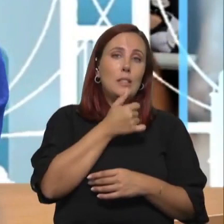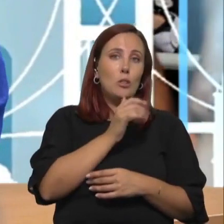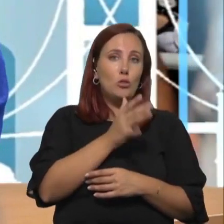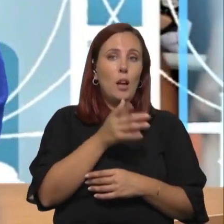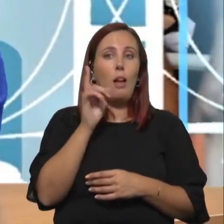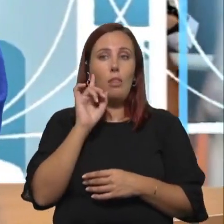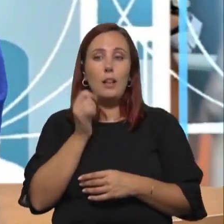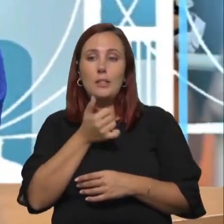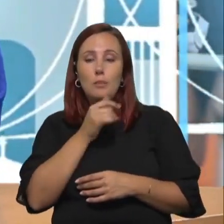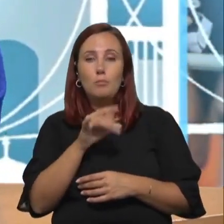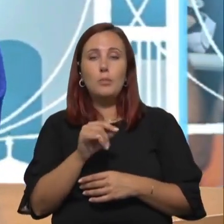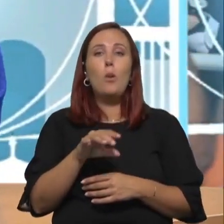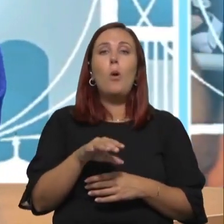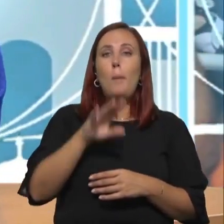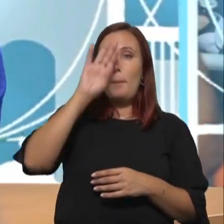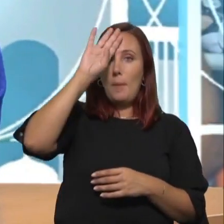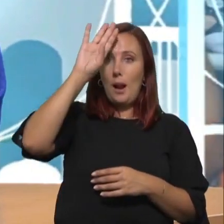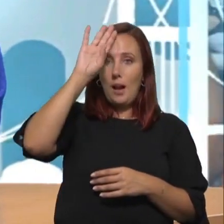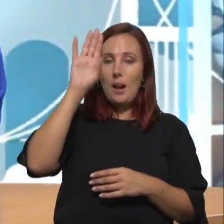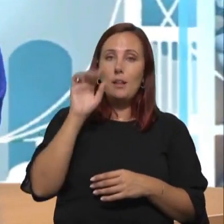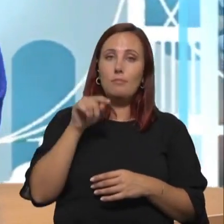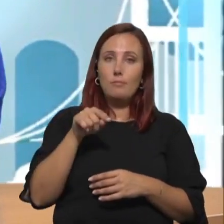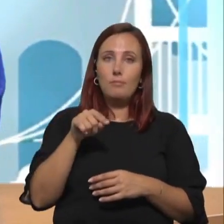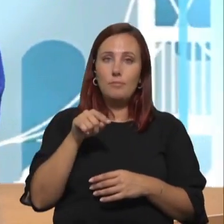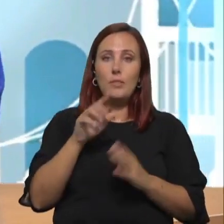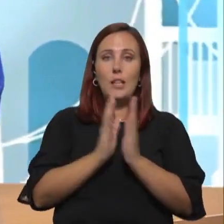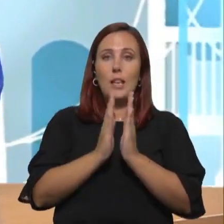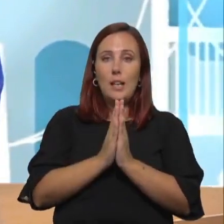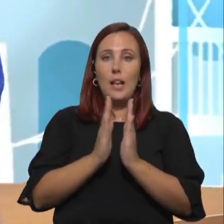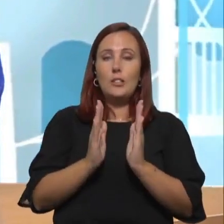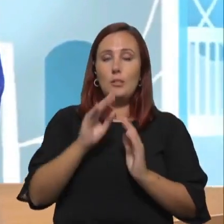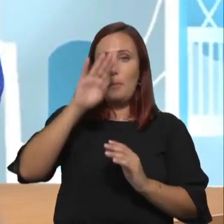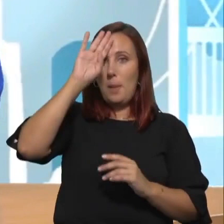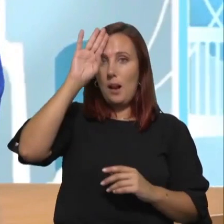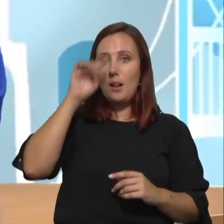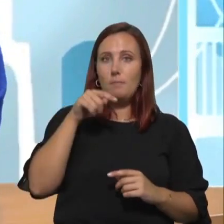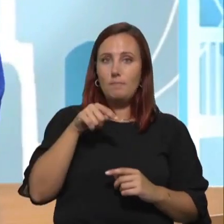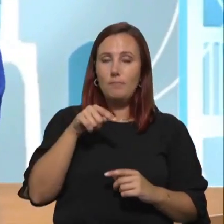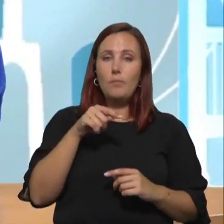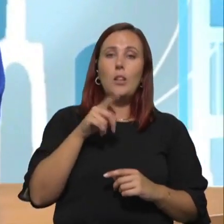ser no Bom Jesus de Braga, no Bom Jesus em Braga, vai ser de